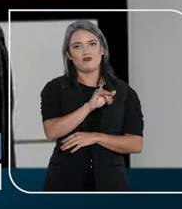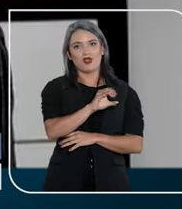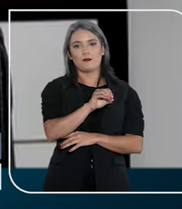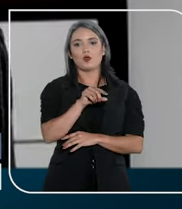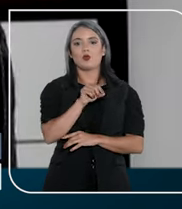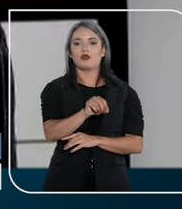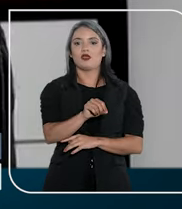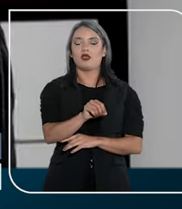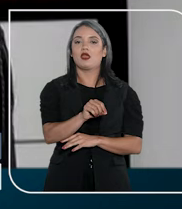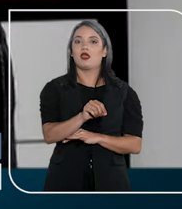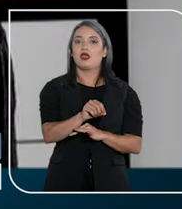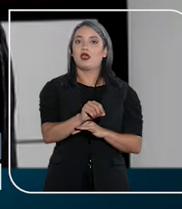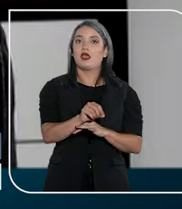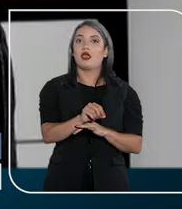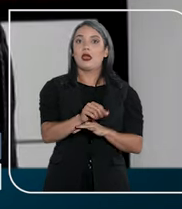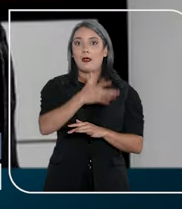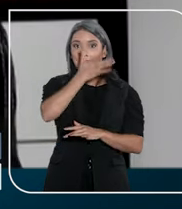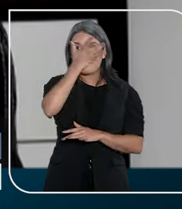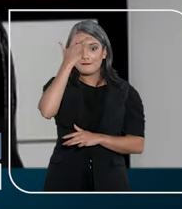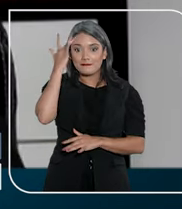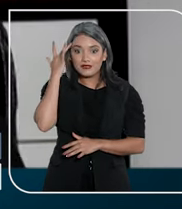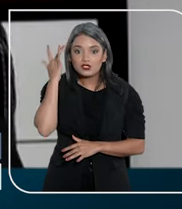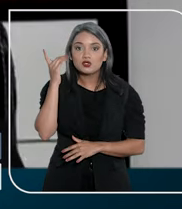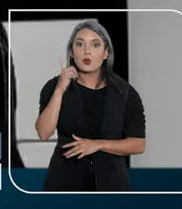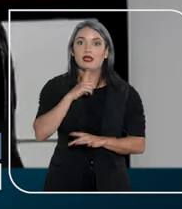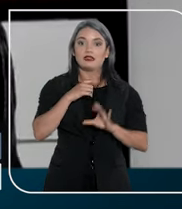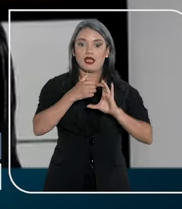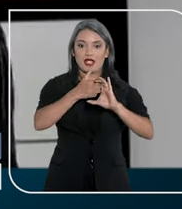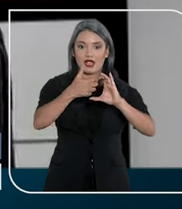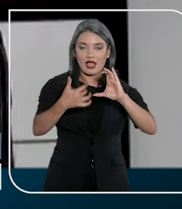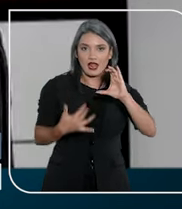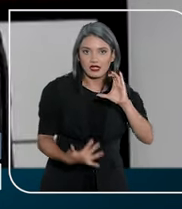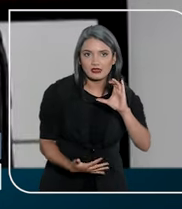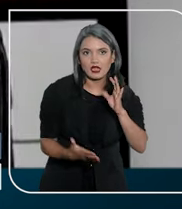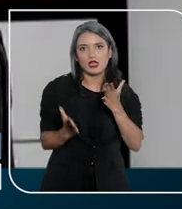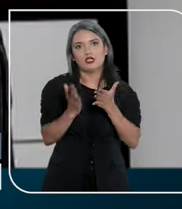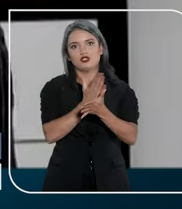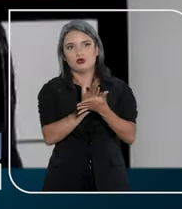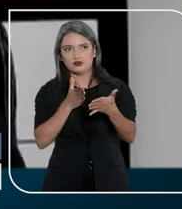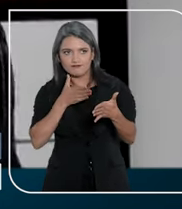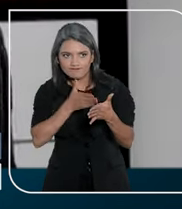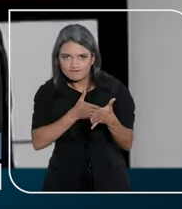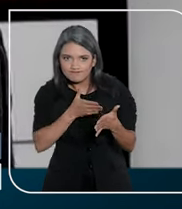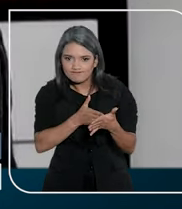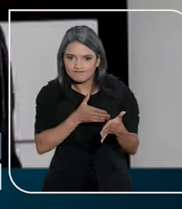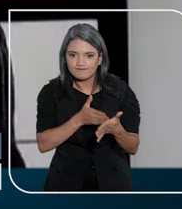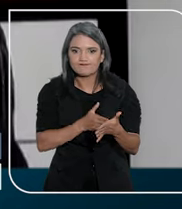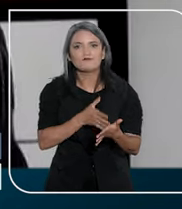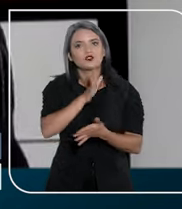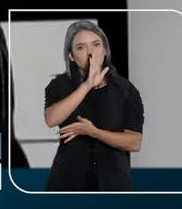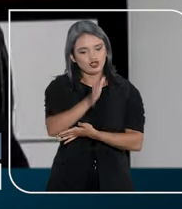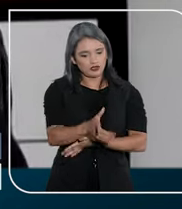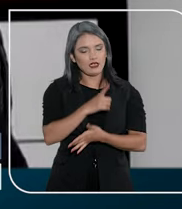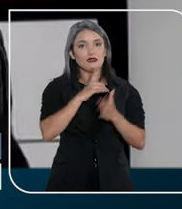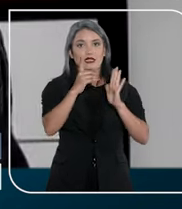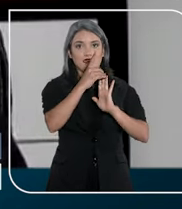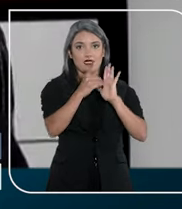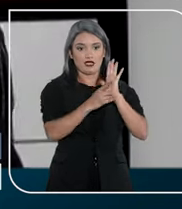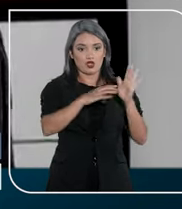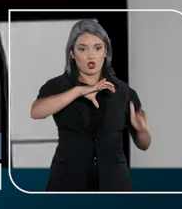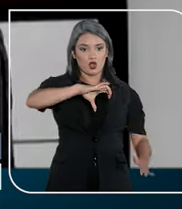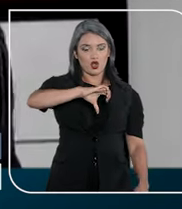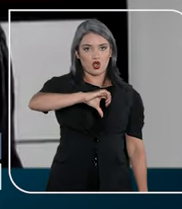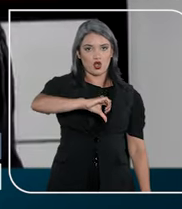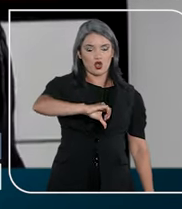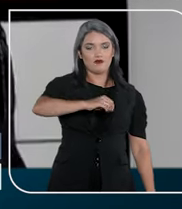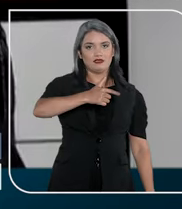da competição o indivíduo que possua características restritivas ou impeditivas, como já dispõe o decreto 9739,